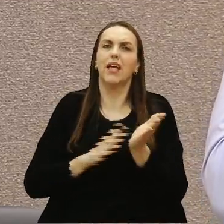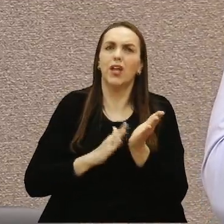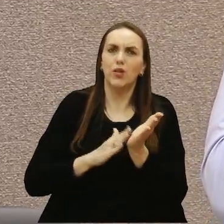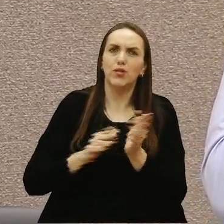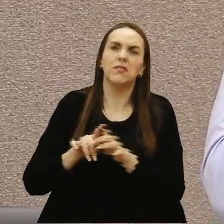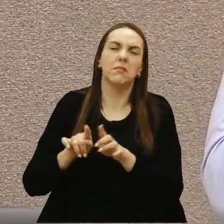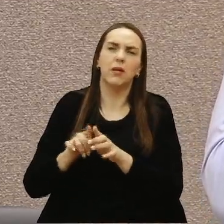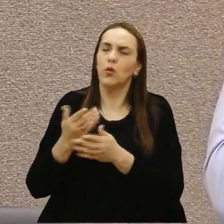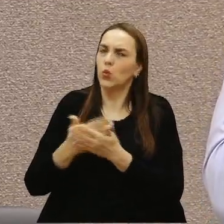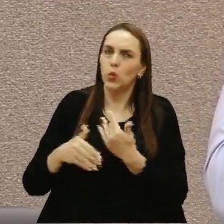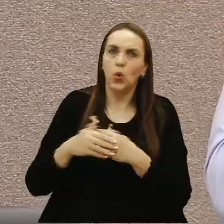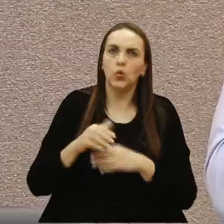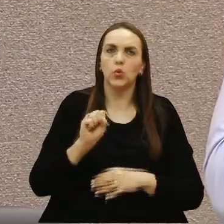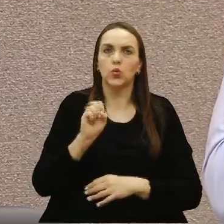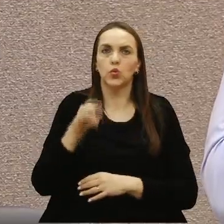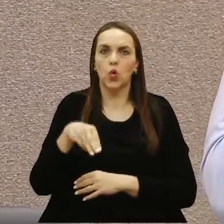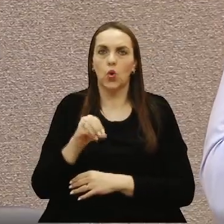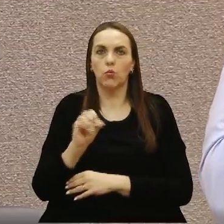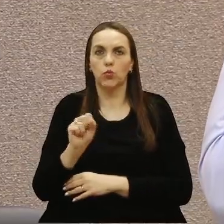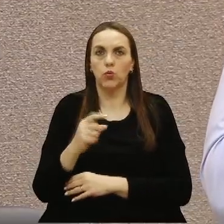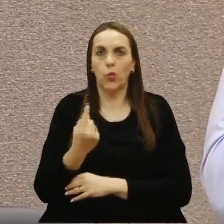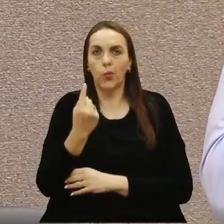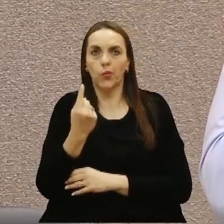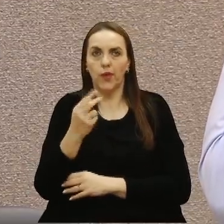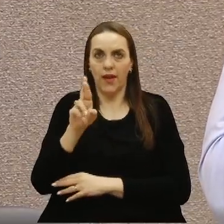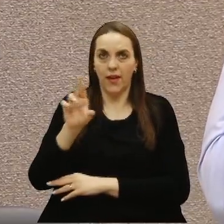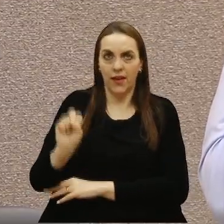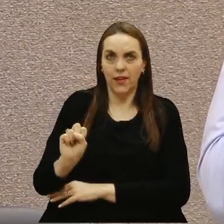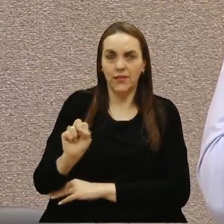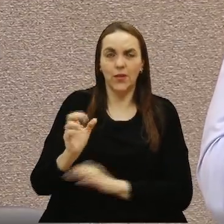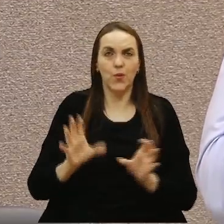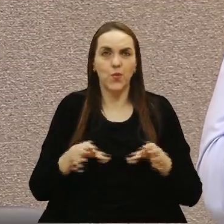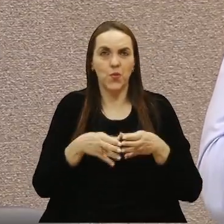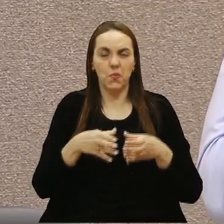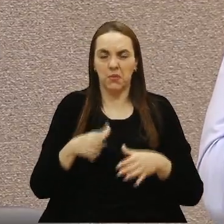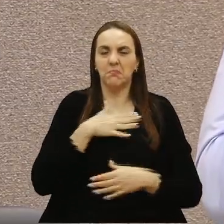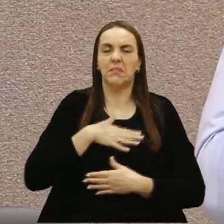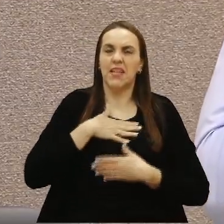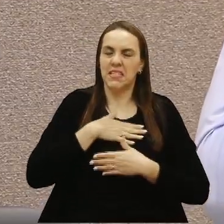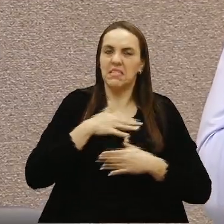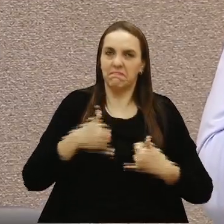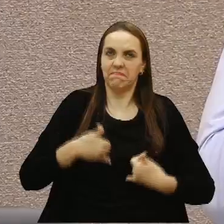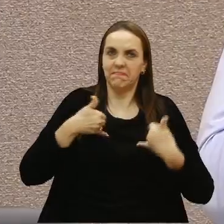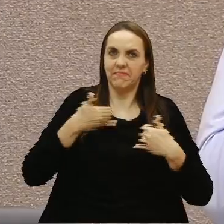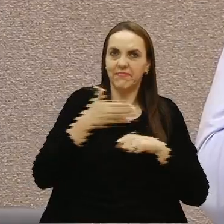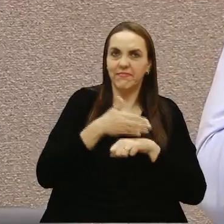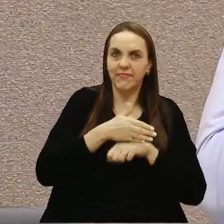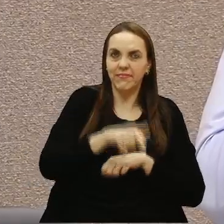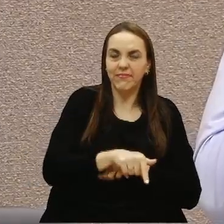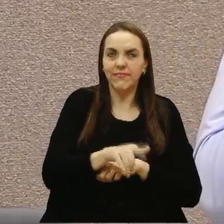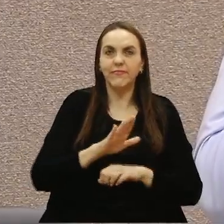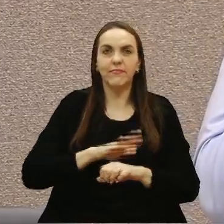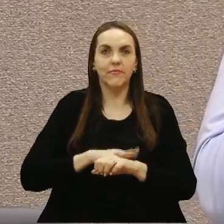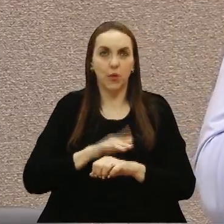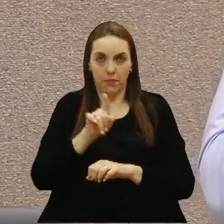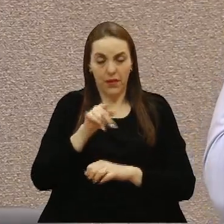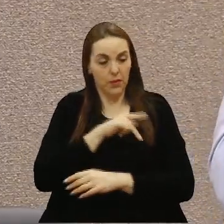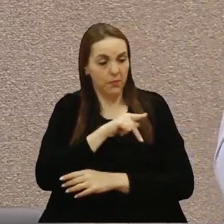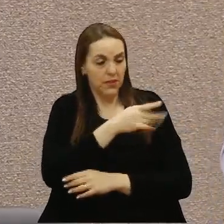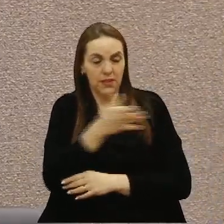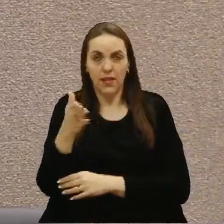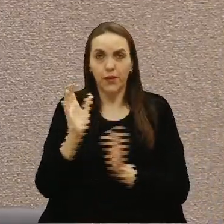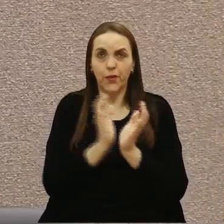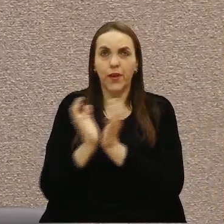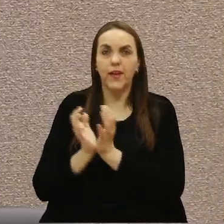aqueles do Somos 1RS, um grupo que eu tive o prazer e honra de fazer parte. Naquele momento, senhor presidente, nobres